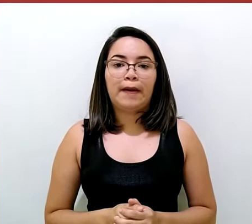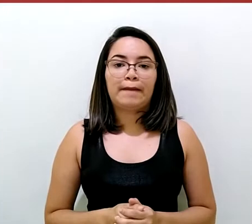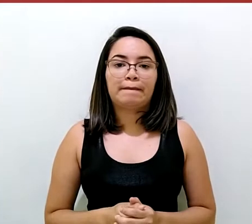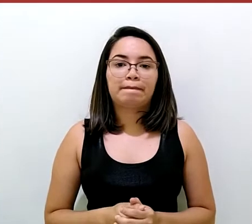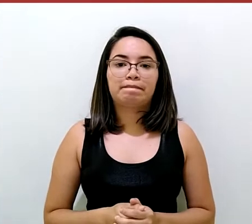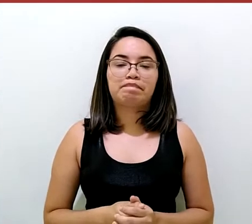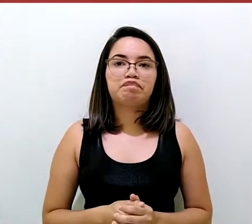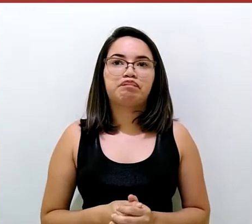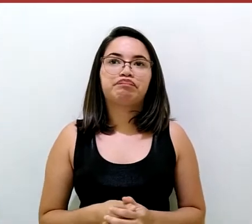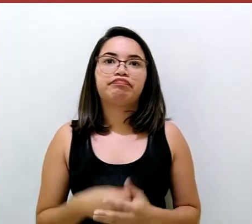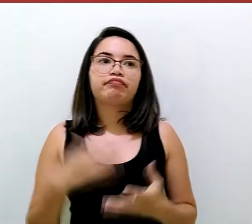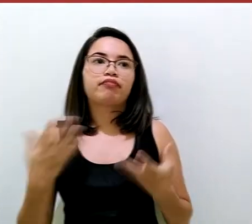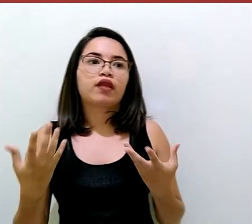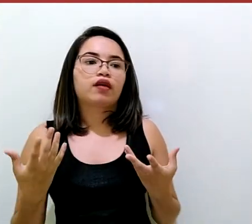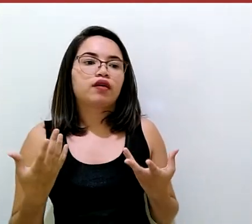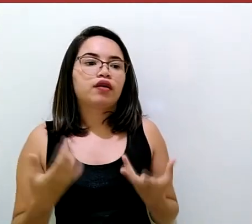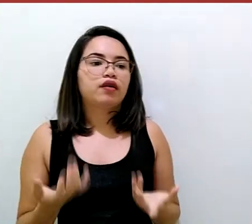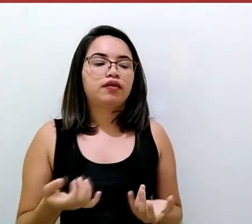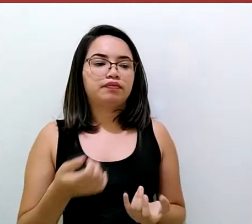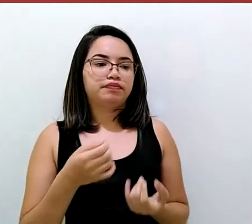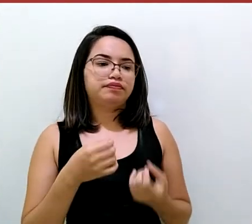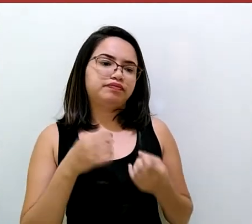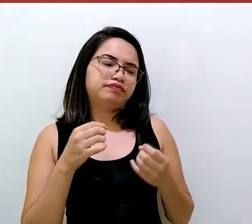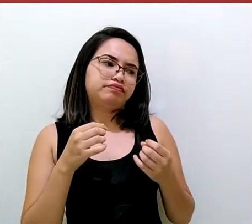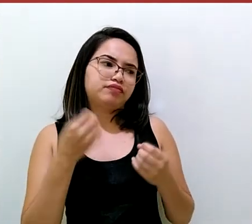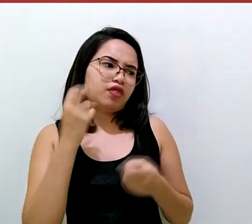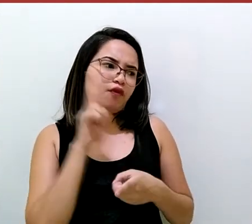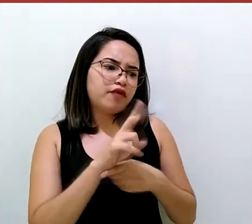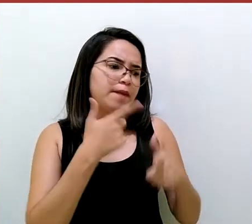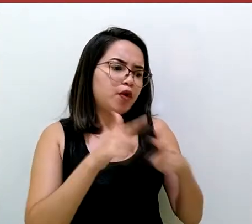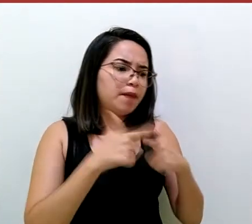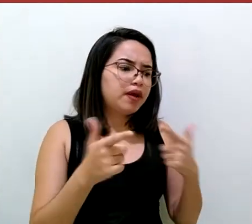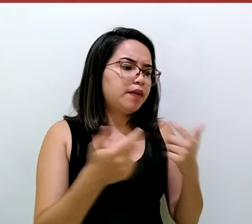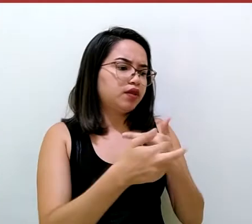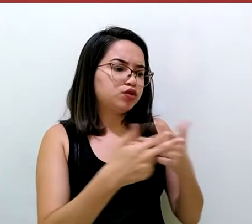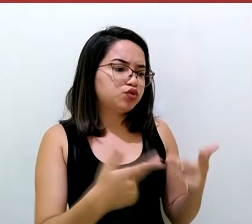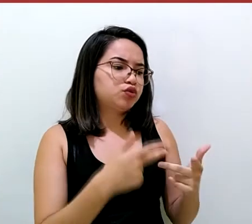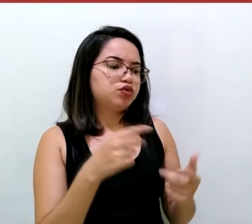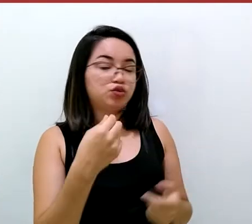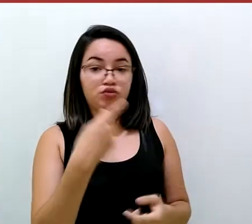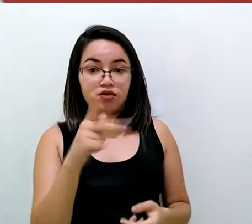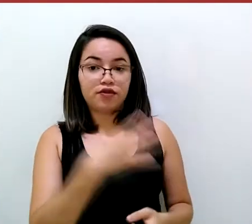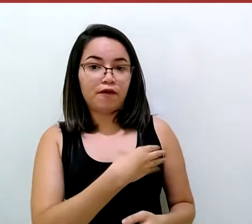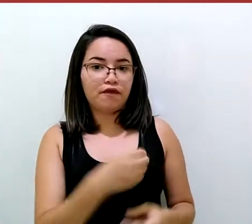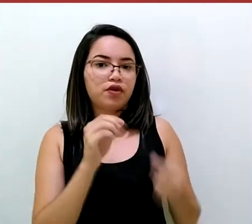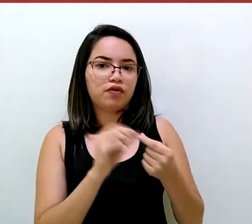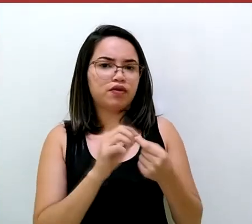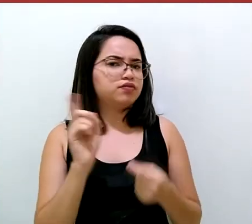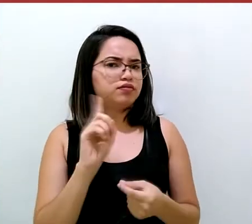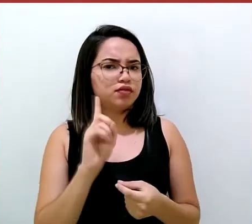mão na cabeça dos seus filhos quando eles estiverem errados. Fale sempre a verdade com